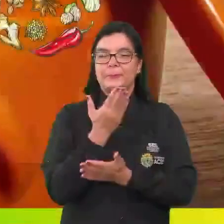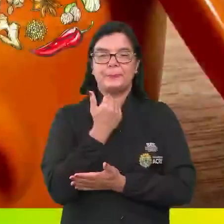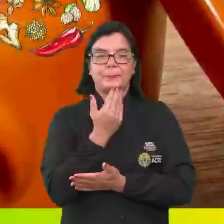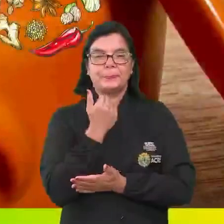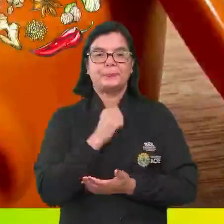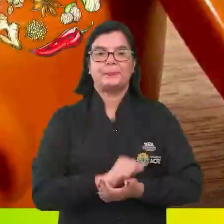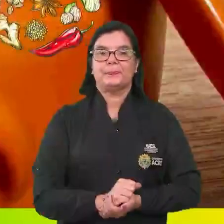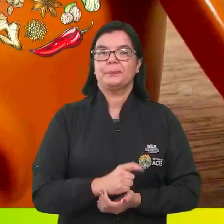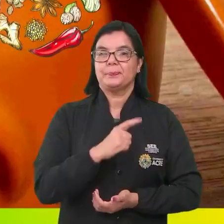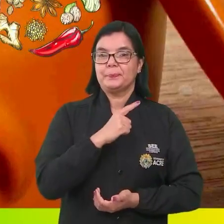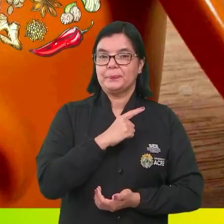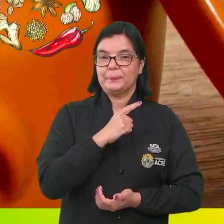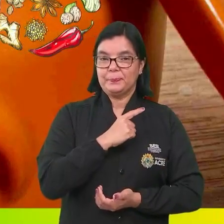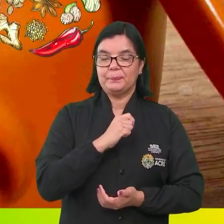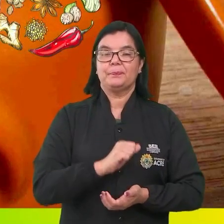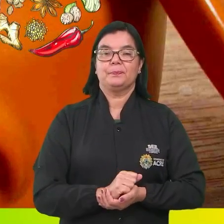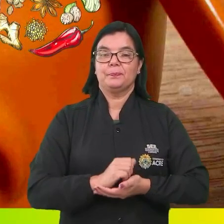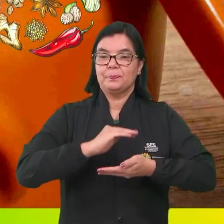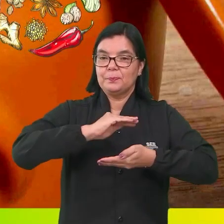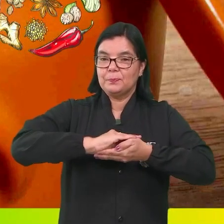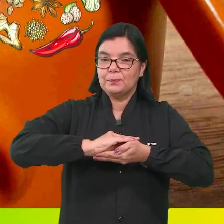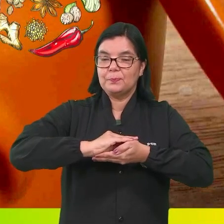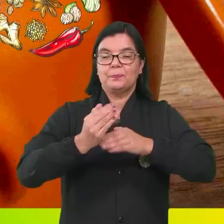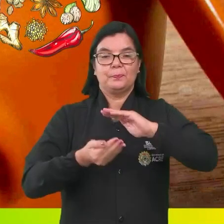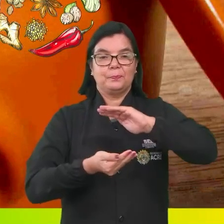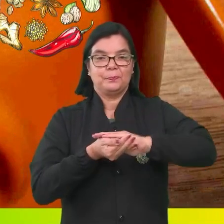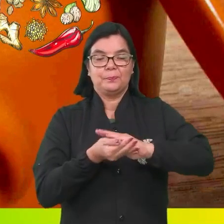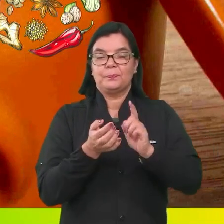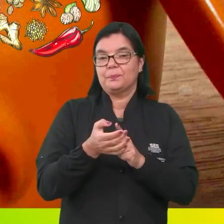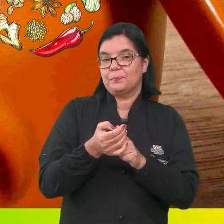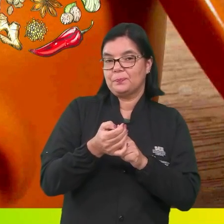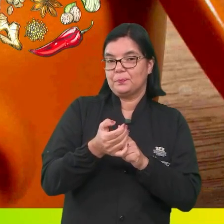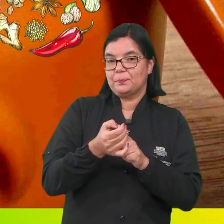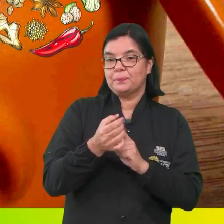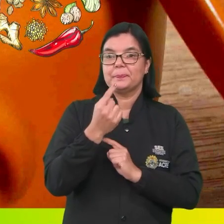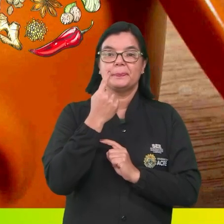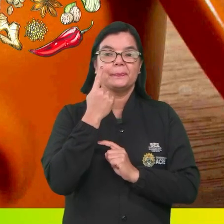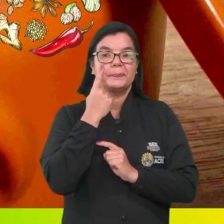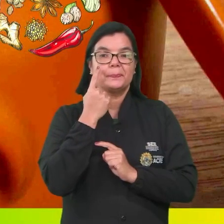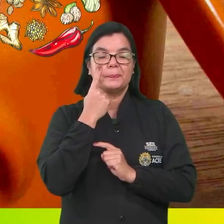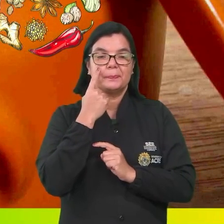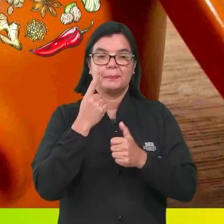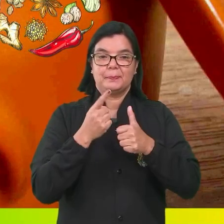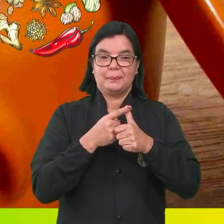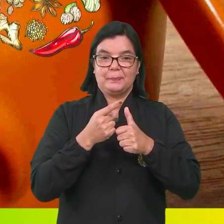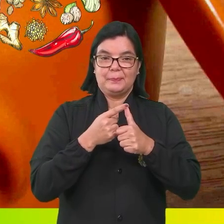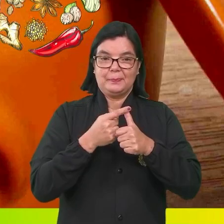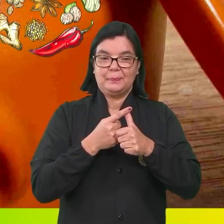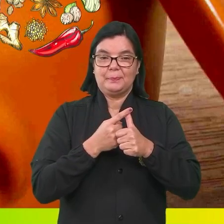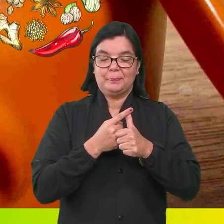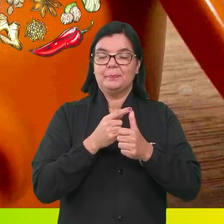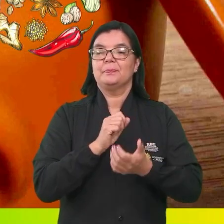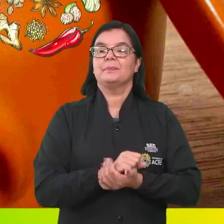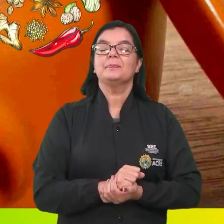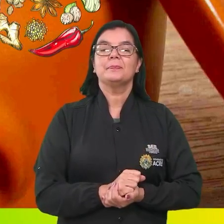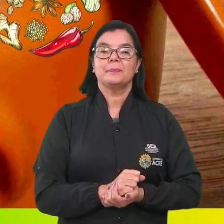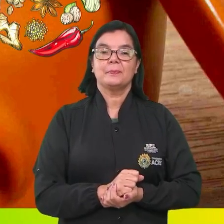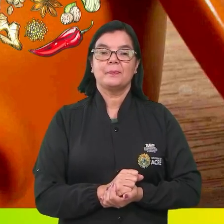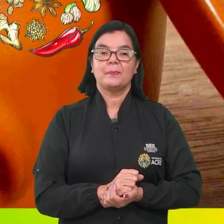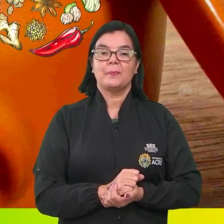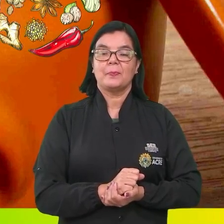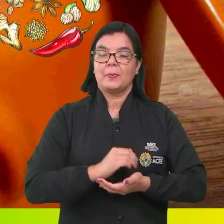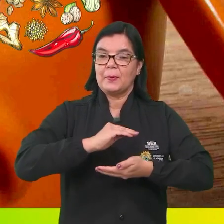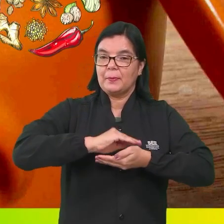comidas. Nós temos aí o cuscuz, que é essa primeira fotinha que aparece aí à sua esquerda. É